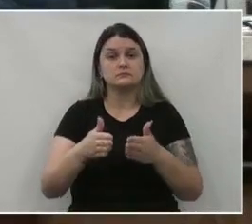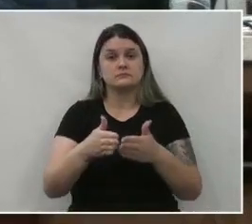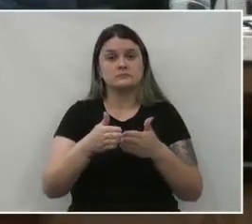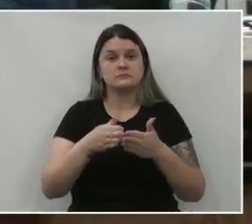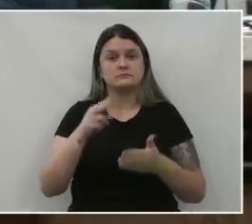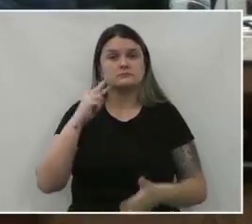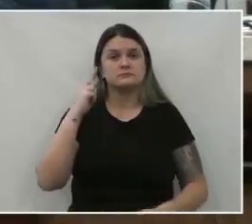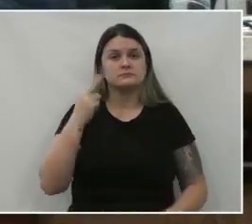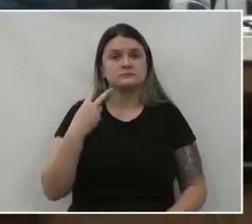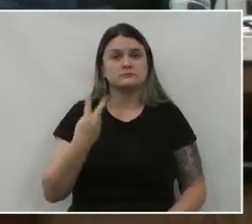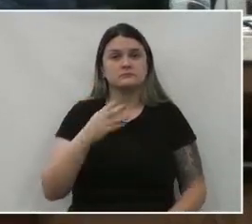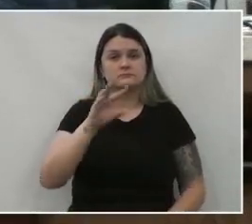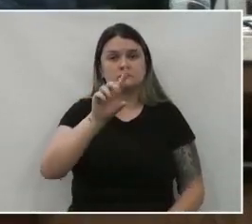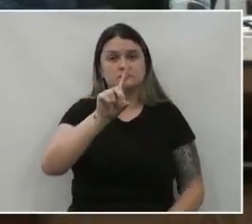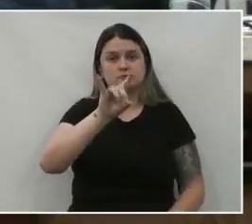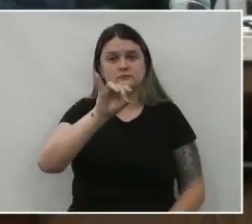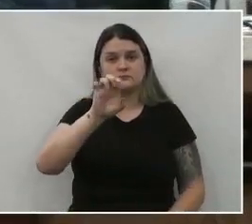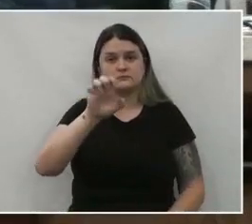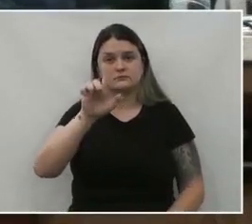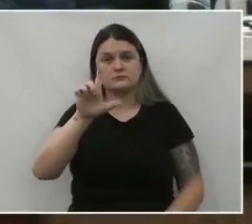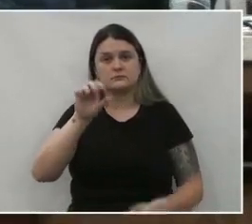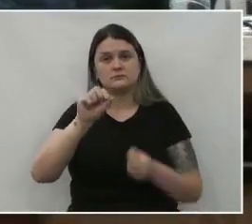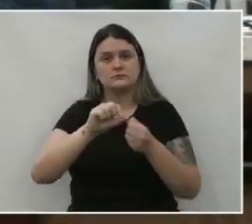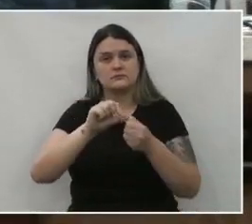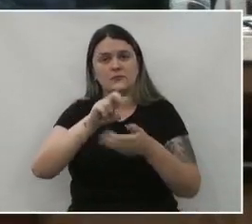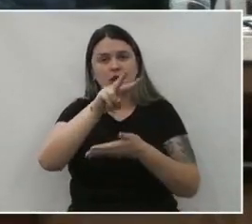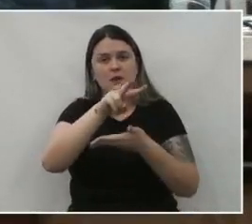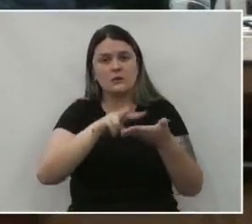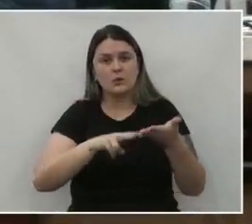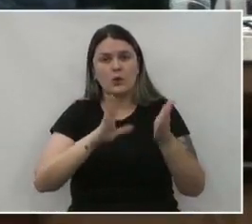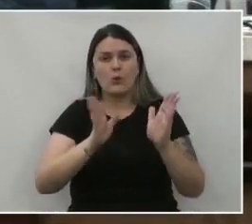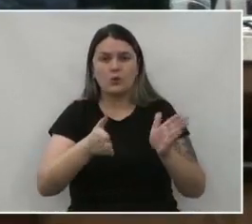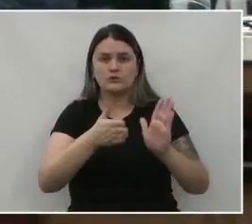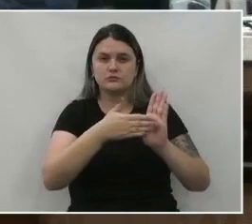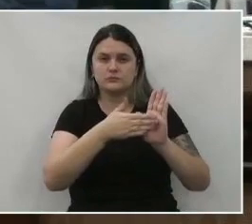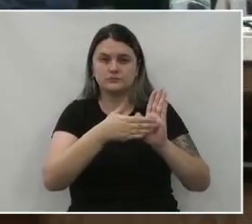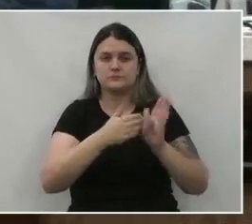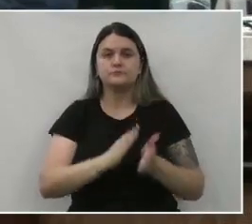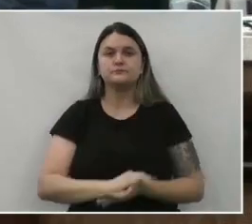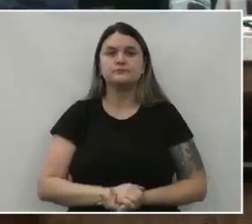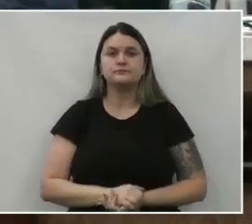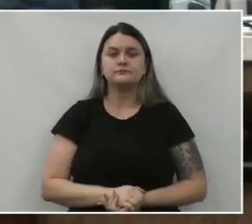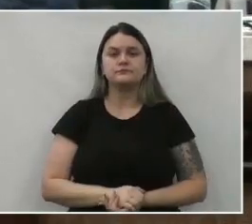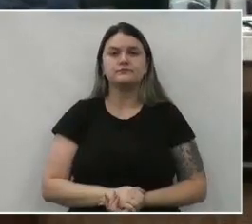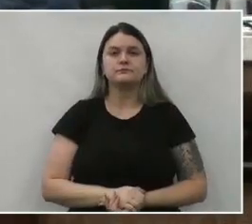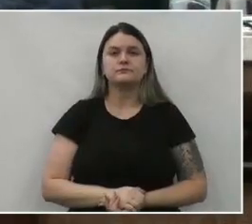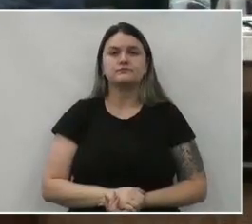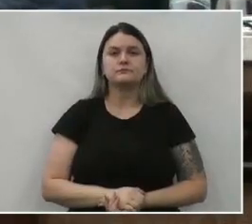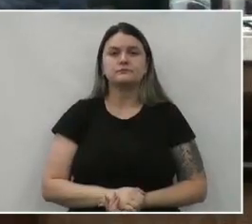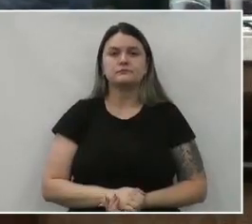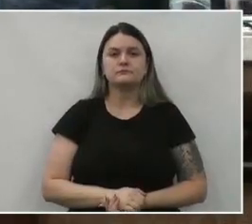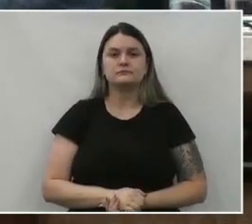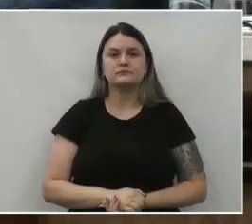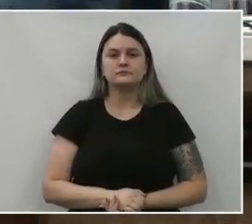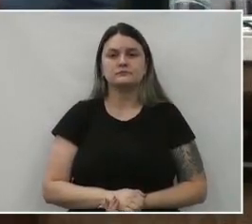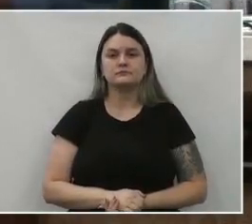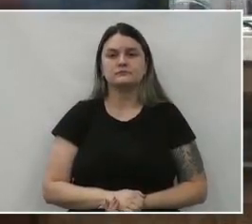Solicito ao vereador Diego dos Santos para que proceda à leitura da matéria constante do expediente do dia.